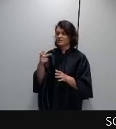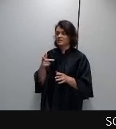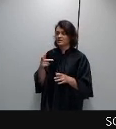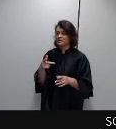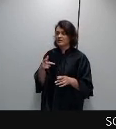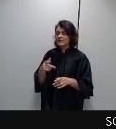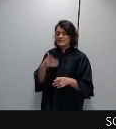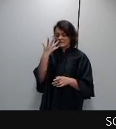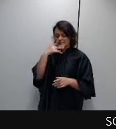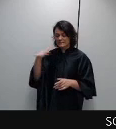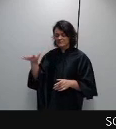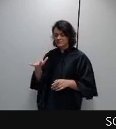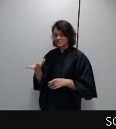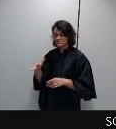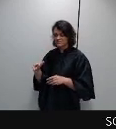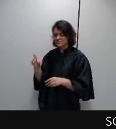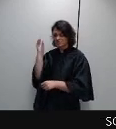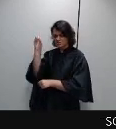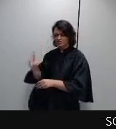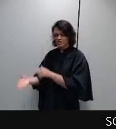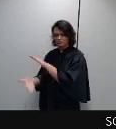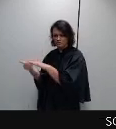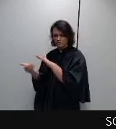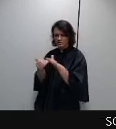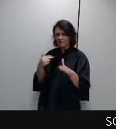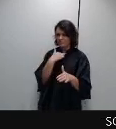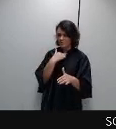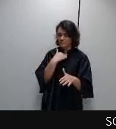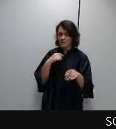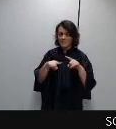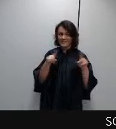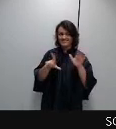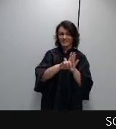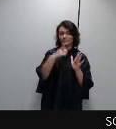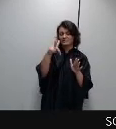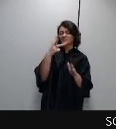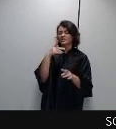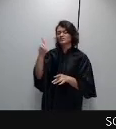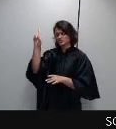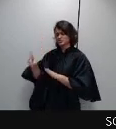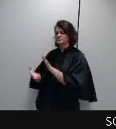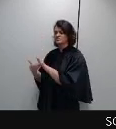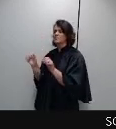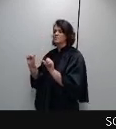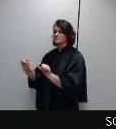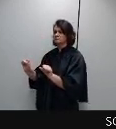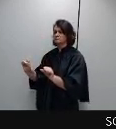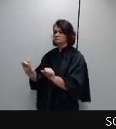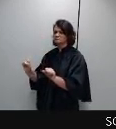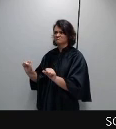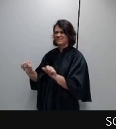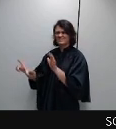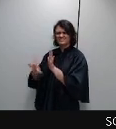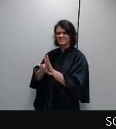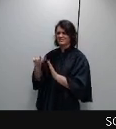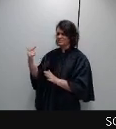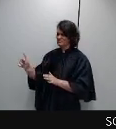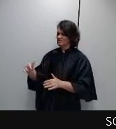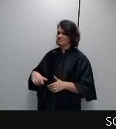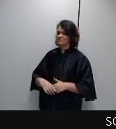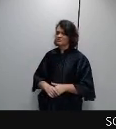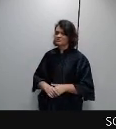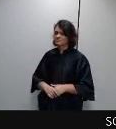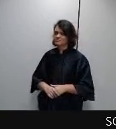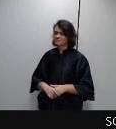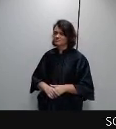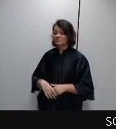da assistência Mas tem uma lei que diz que pode para mim esta lei não existe Ah mas isso